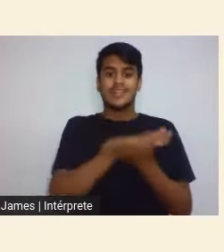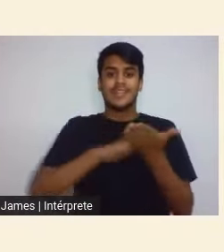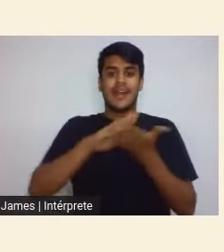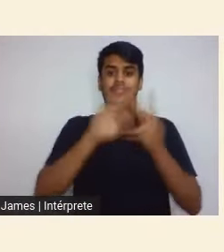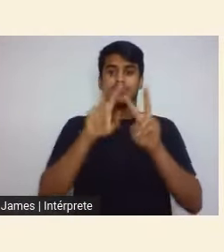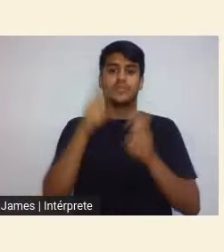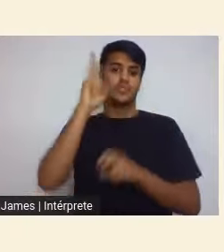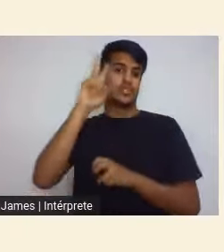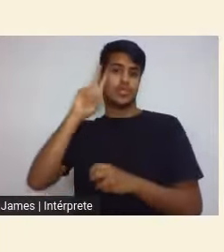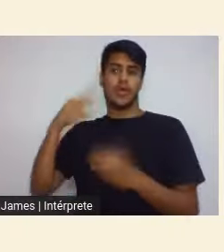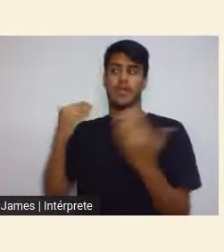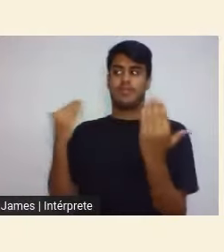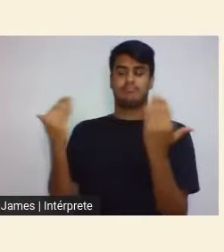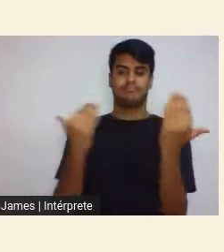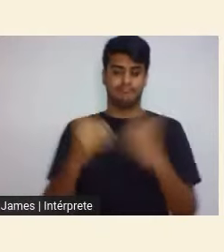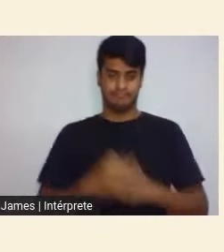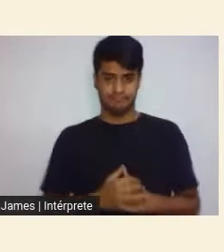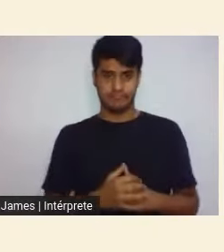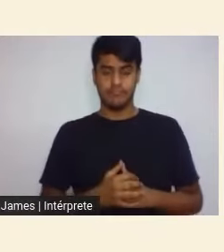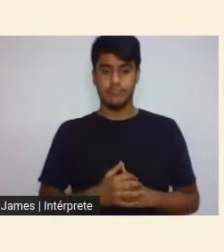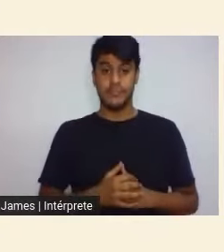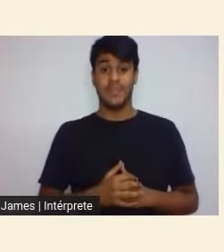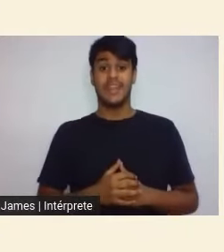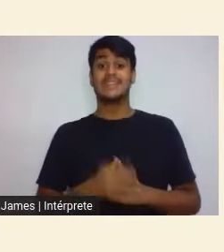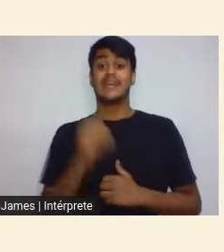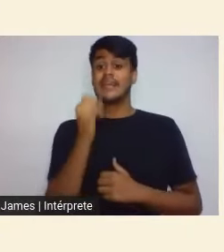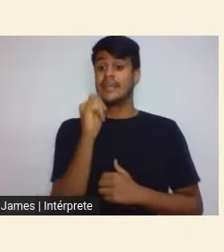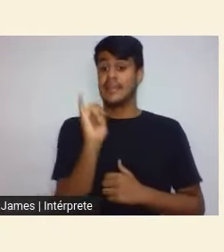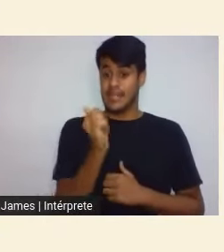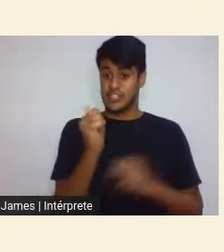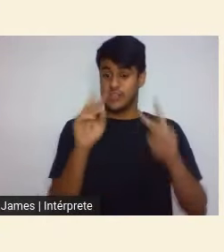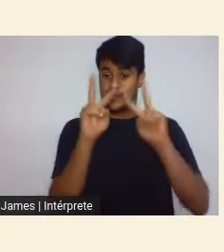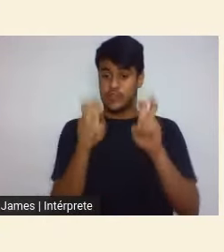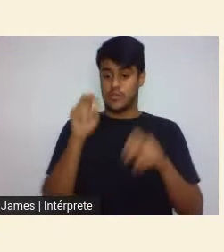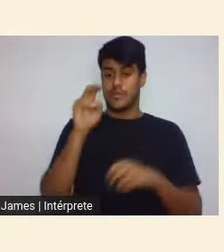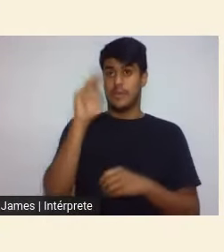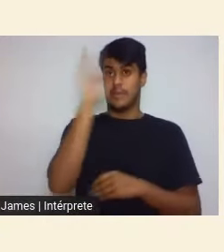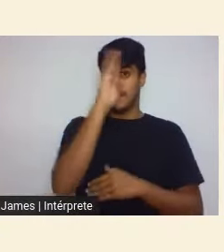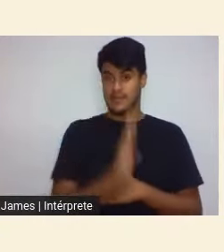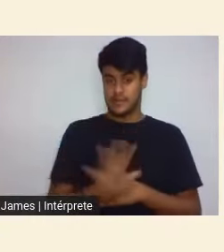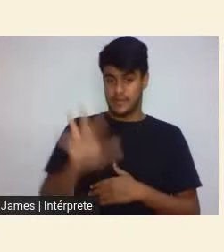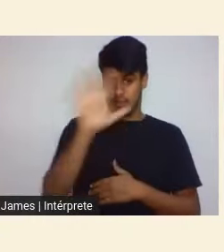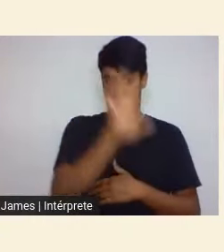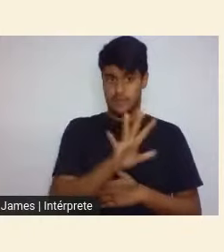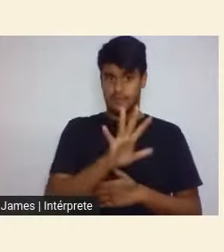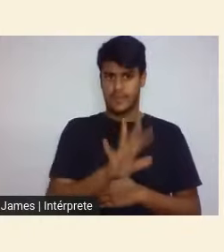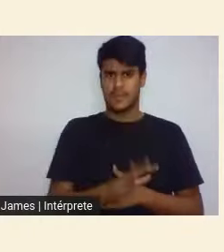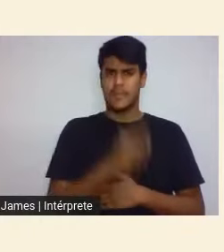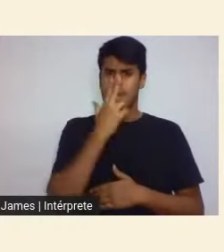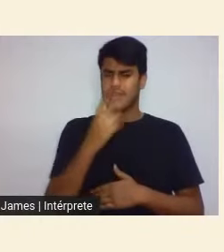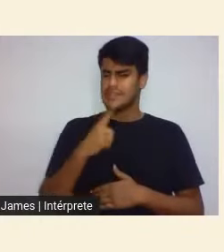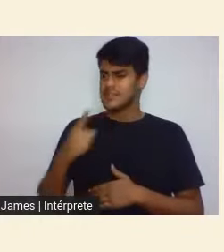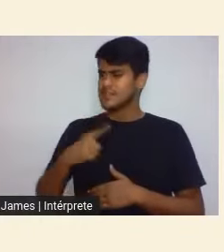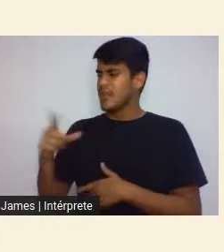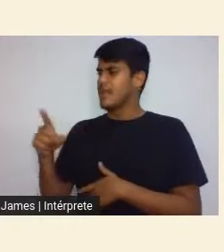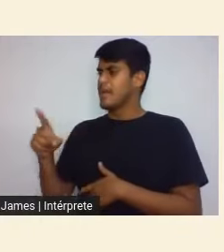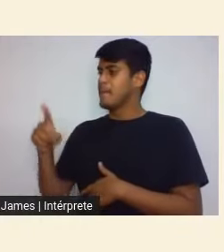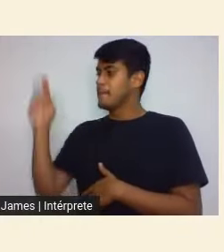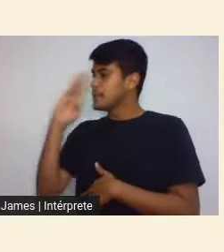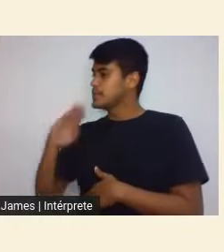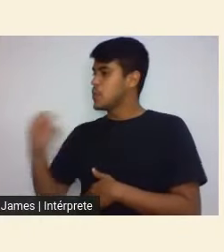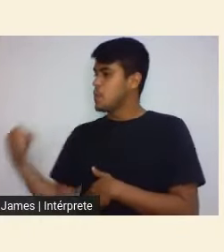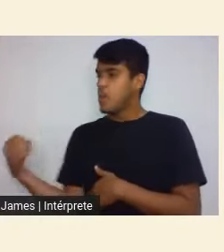literária. Na narrativa da nação brasileira, o descompasso entre o Brasil moderno e a Amazônia